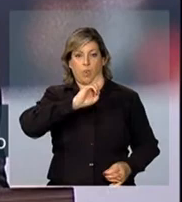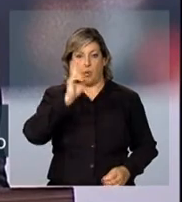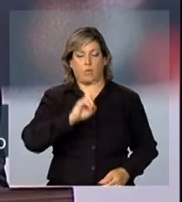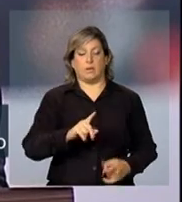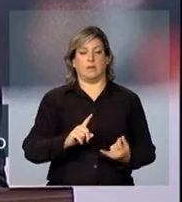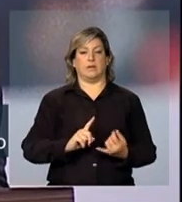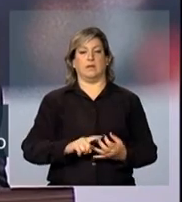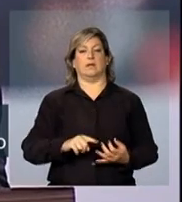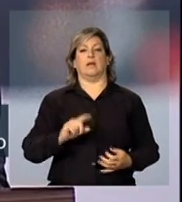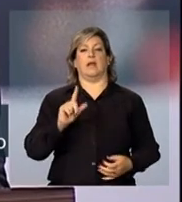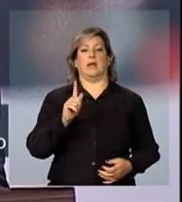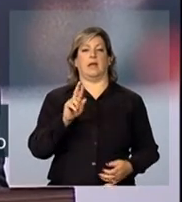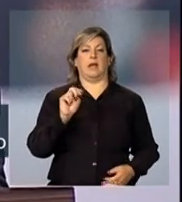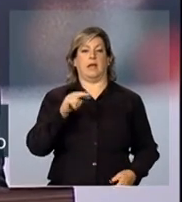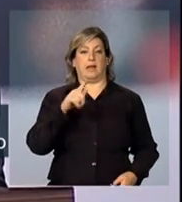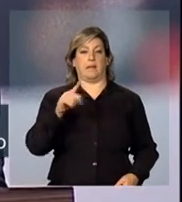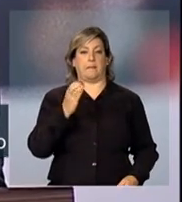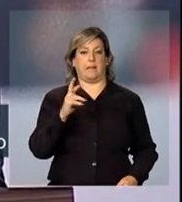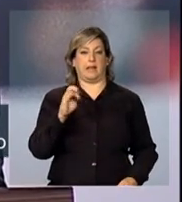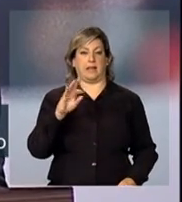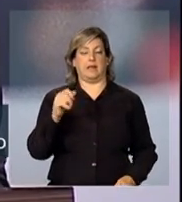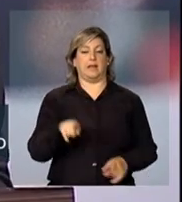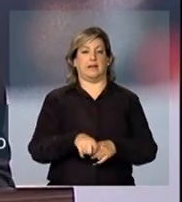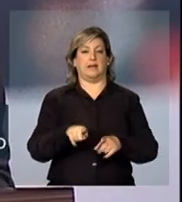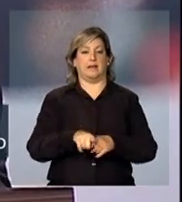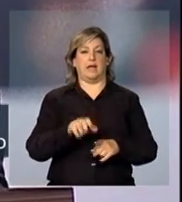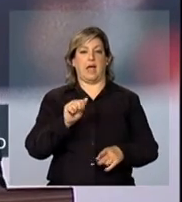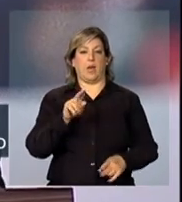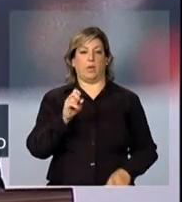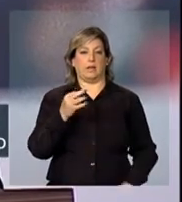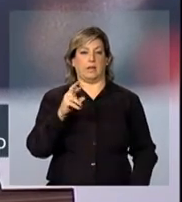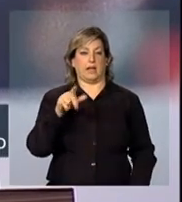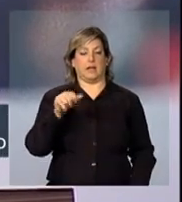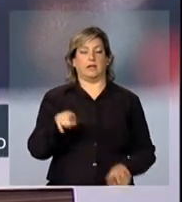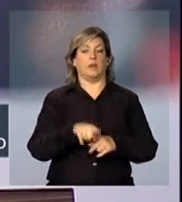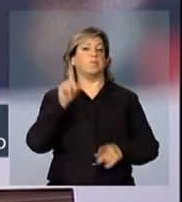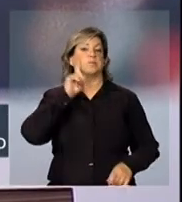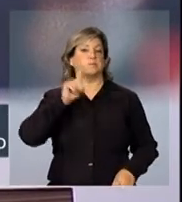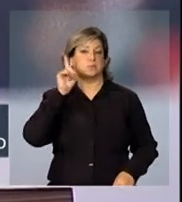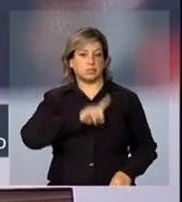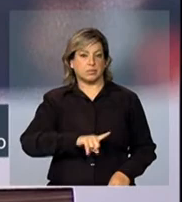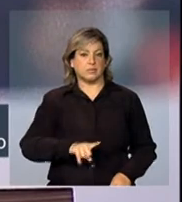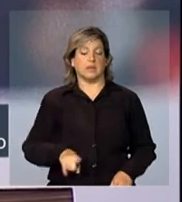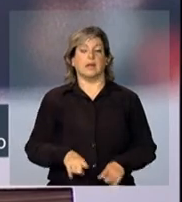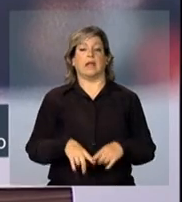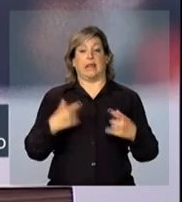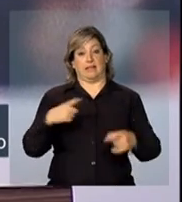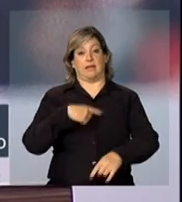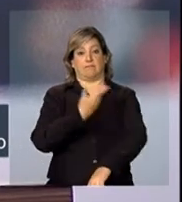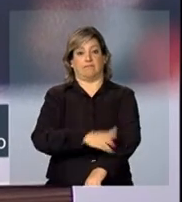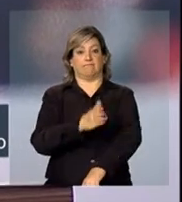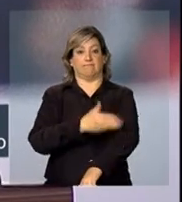Rússia grã-bretanha Austrália e Estados Unidos e nesse instante presidenta geral governador